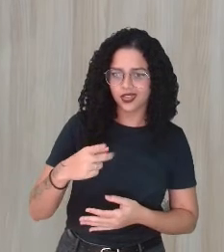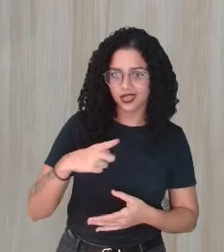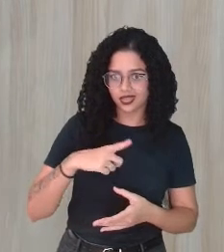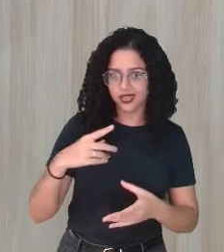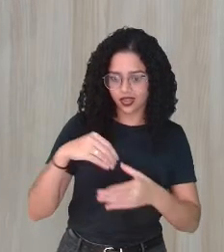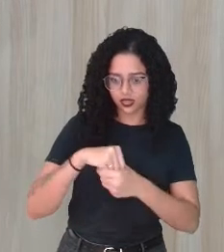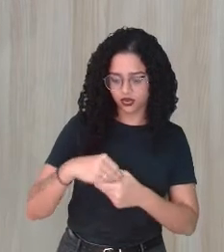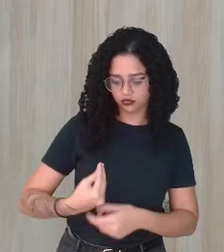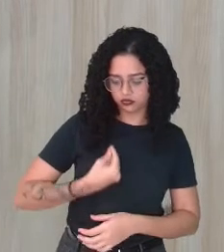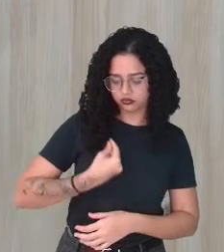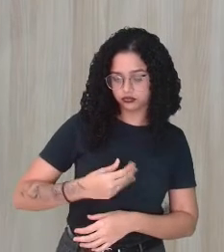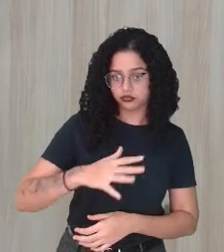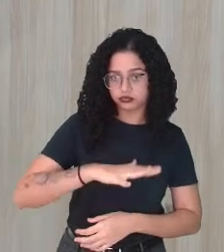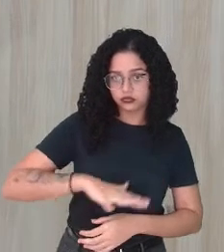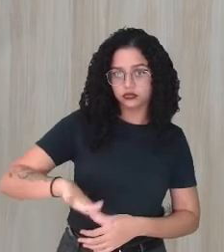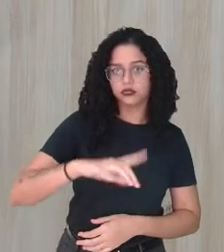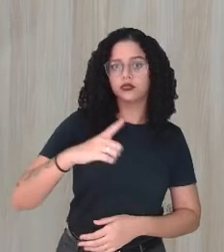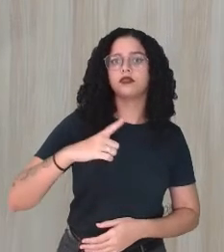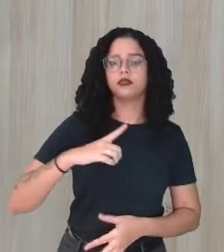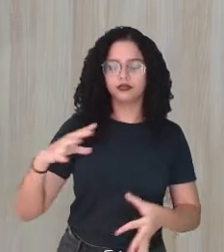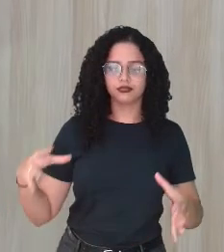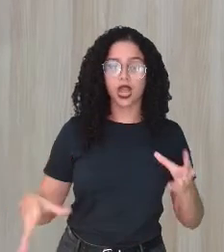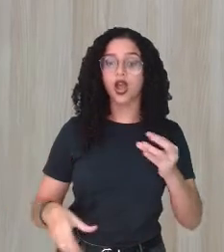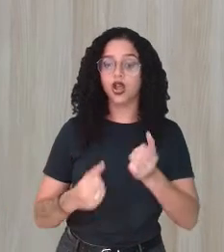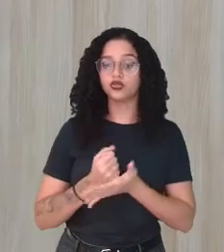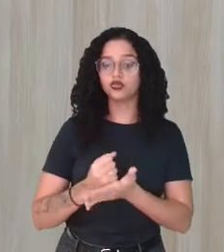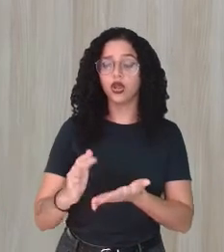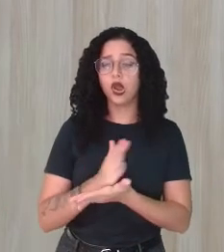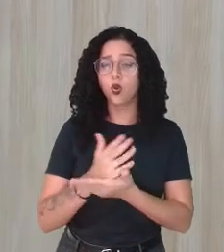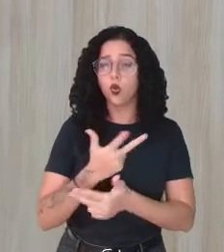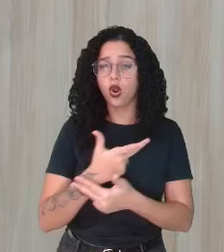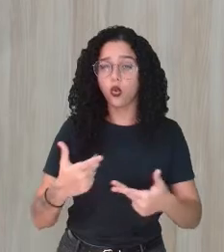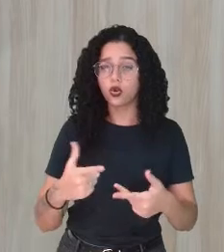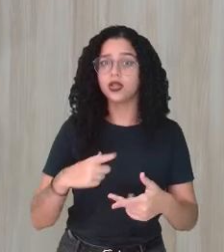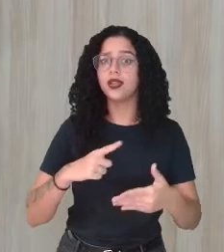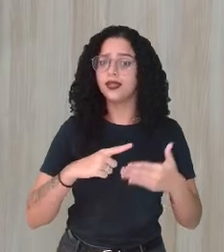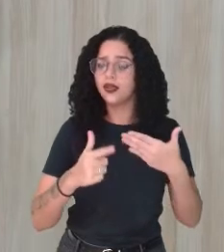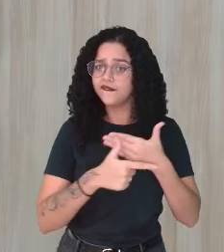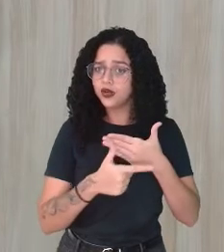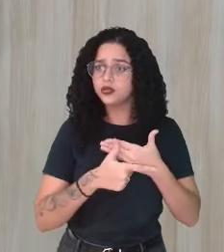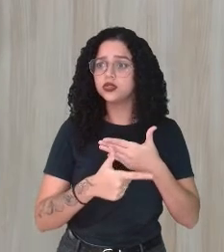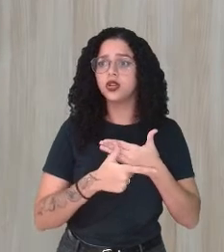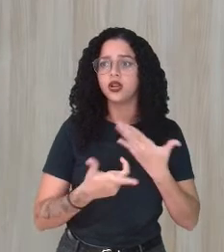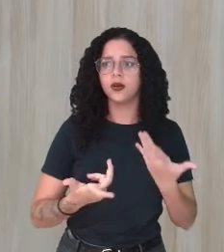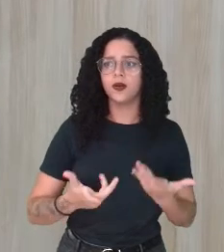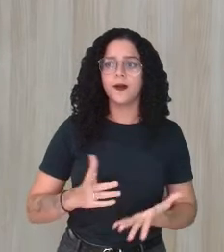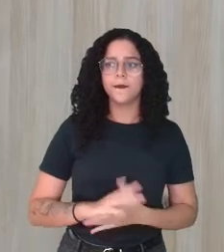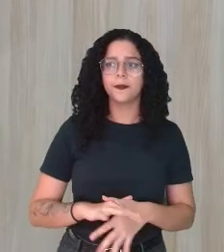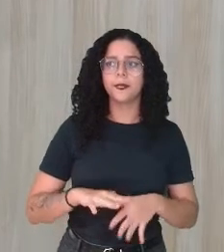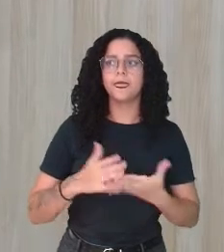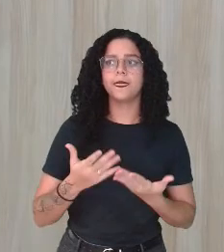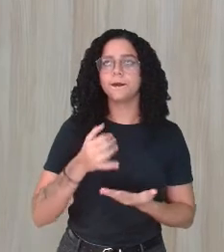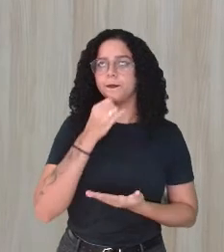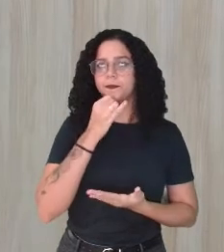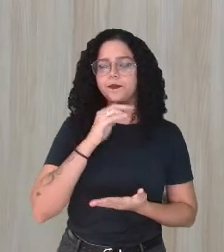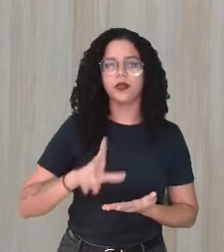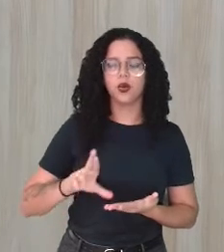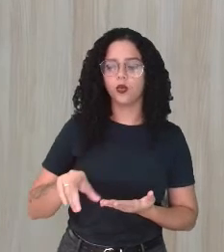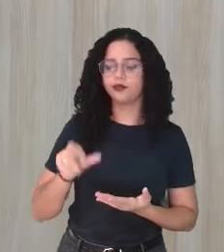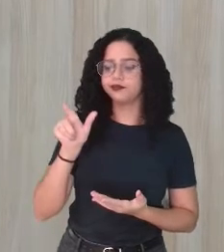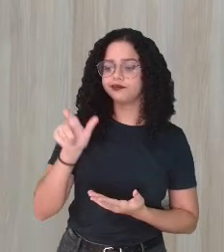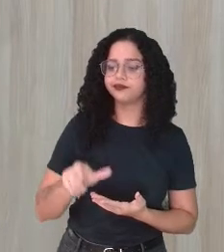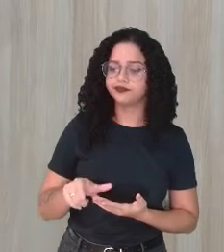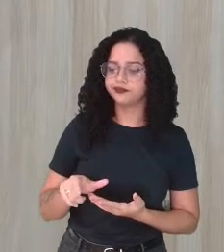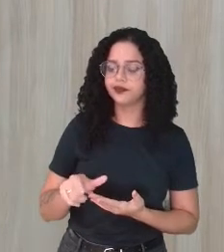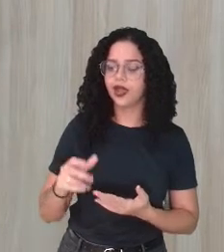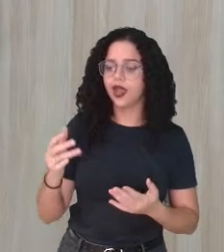ecossistema, pessoal, ele está contribuindo com alguma coisa, ele tem uma função ali, tá? Então, não é porque uma espécie é rara, né,